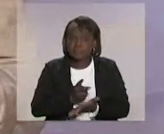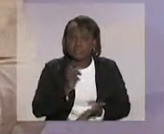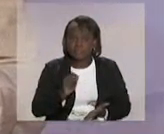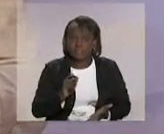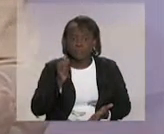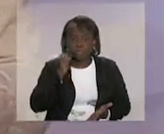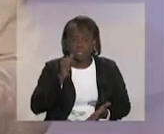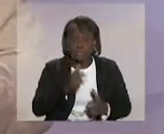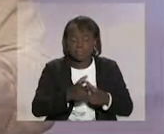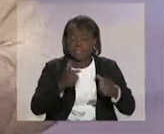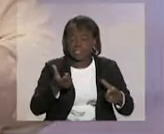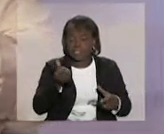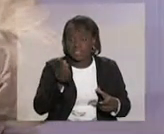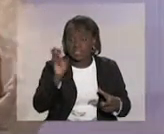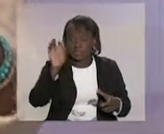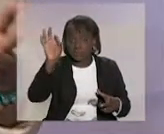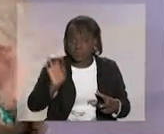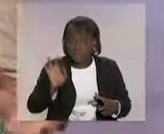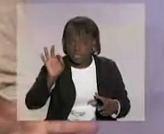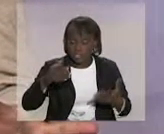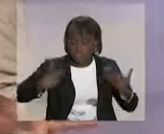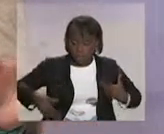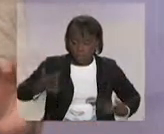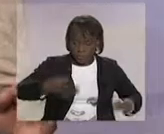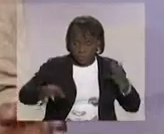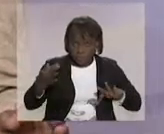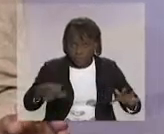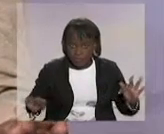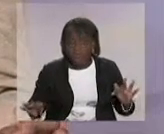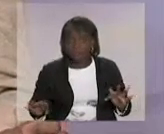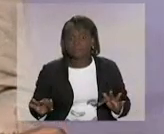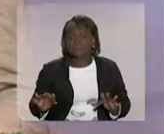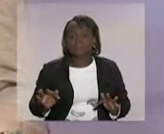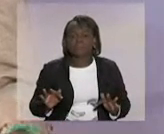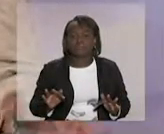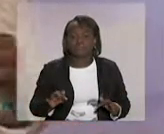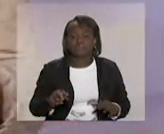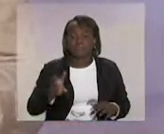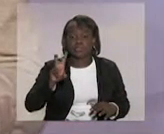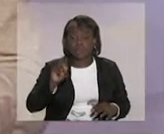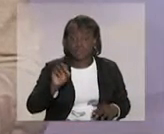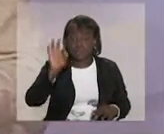mulheres continuam sendo 65% das vítimas de lesão corporal,